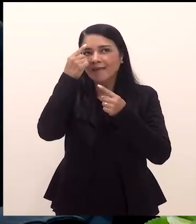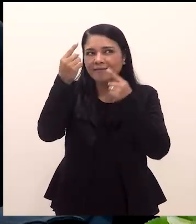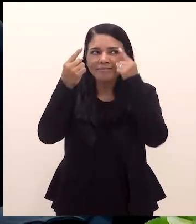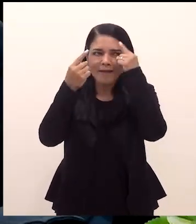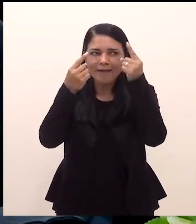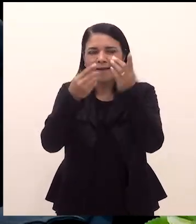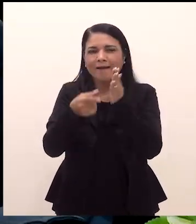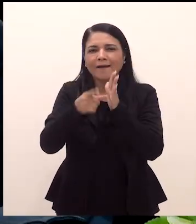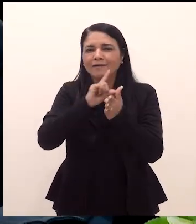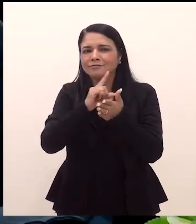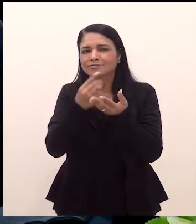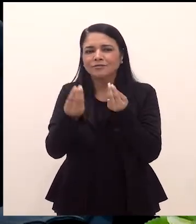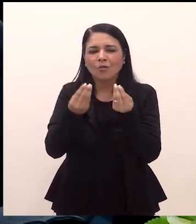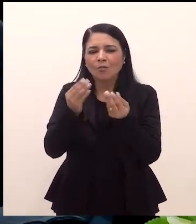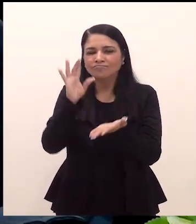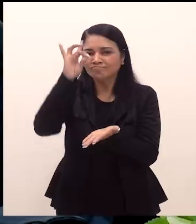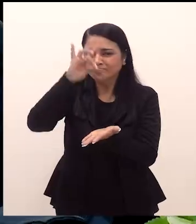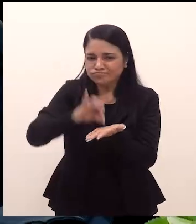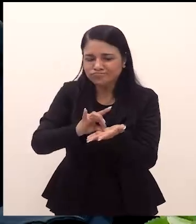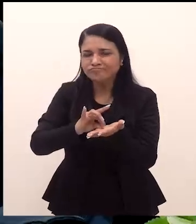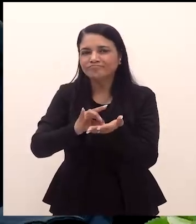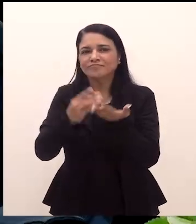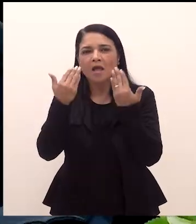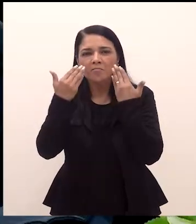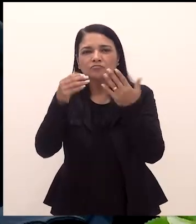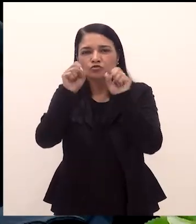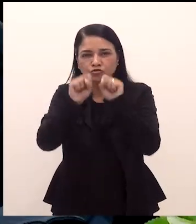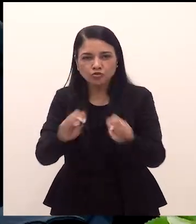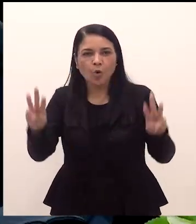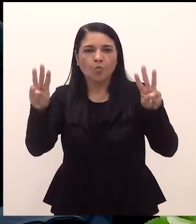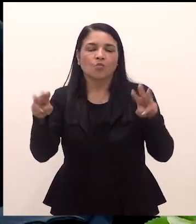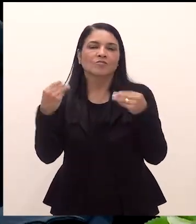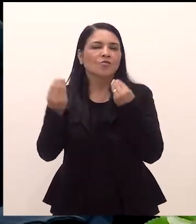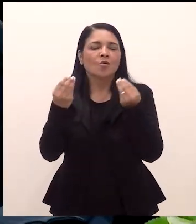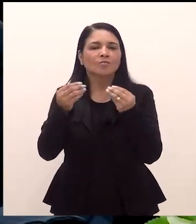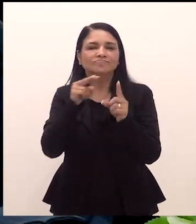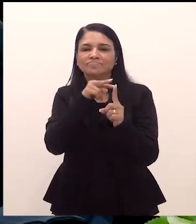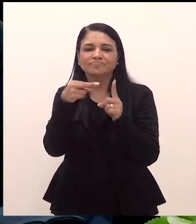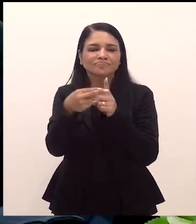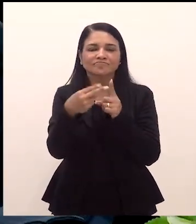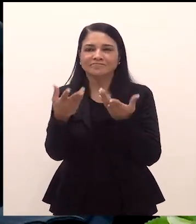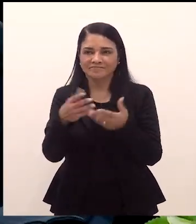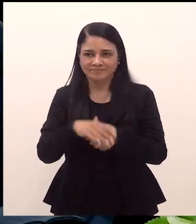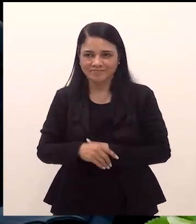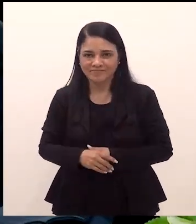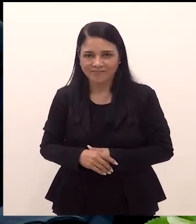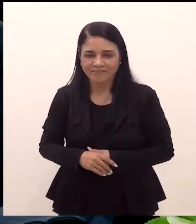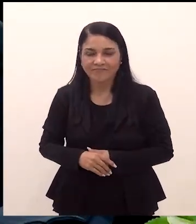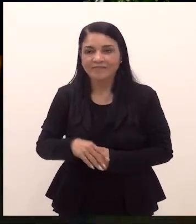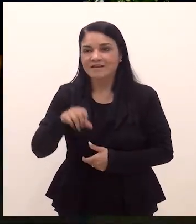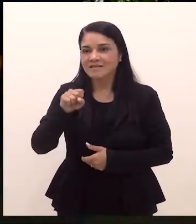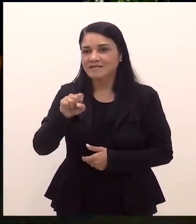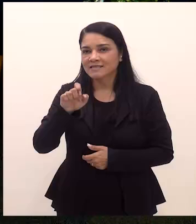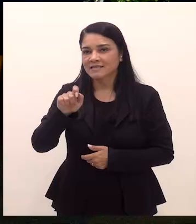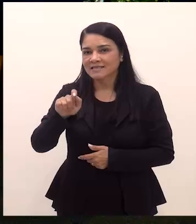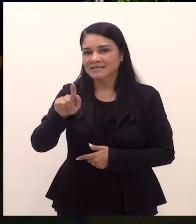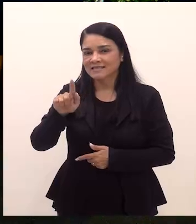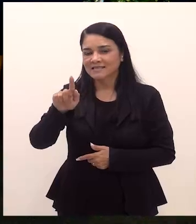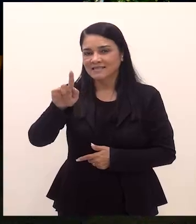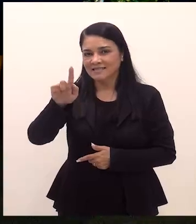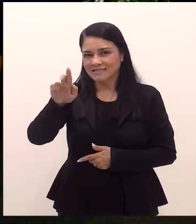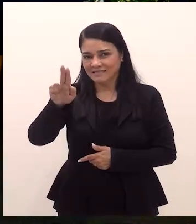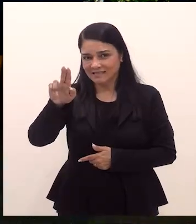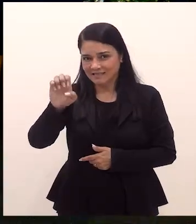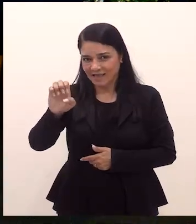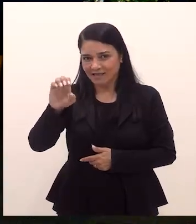é que foi sair da ideia, chegar na realidade e qual é a tua expectativa com o Segue o Som?